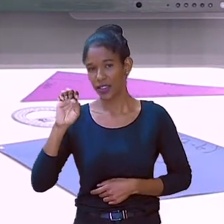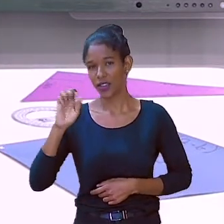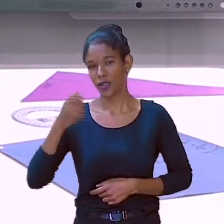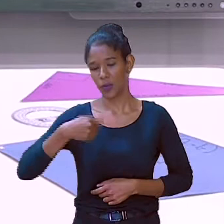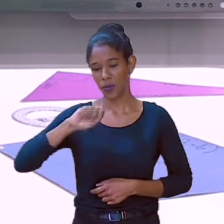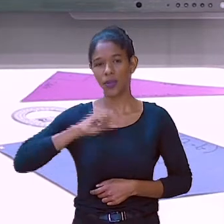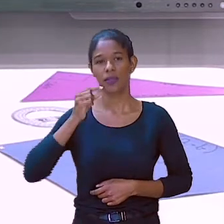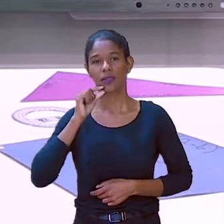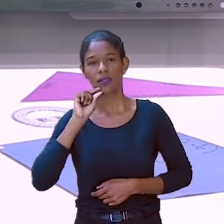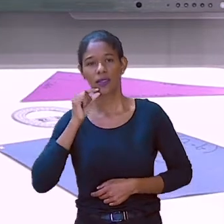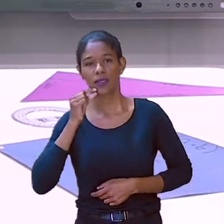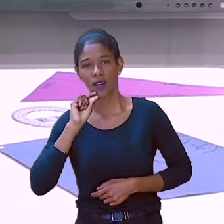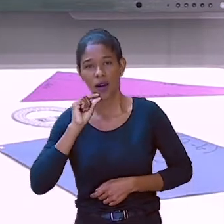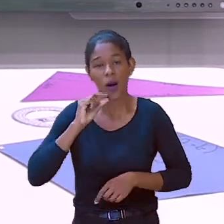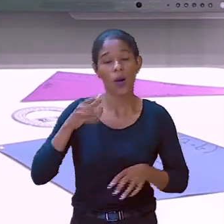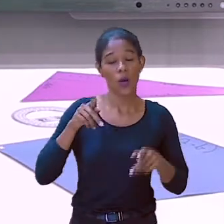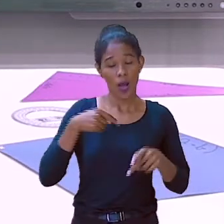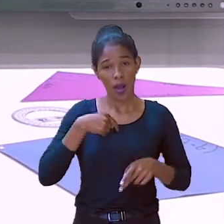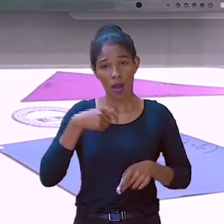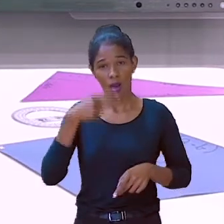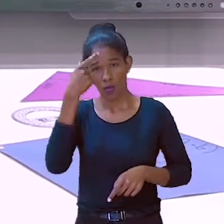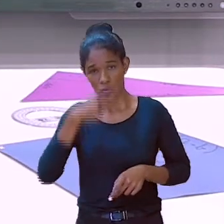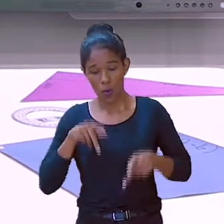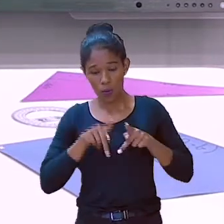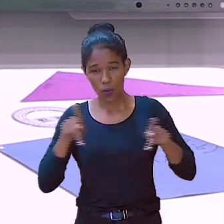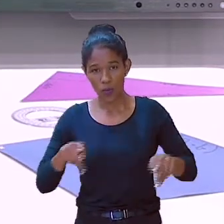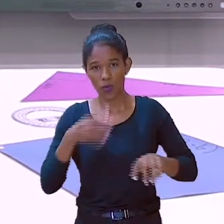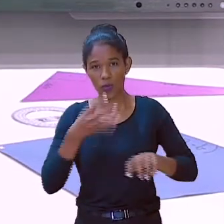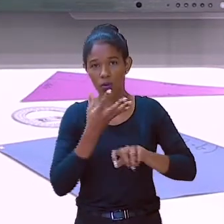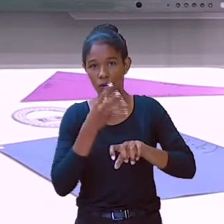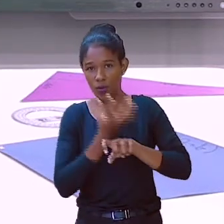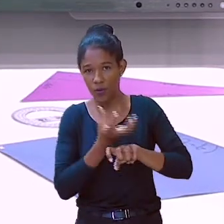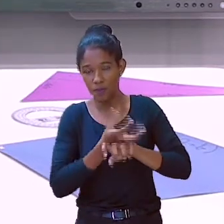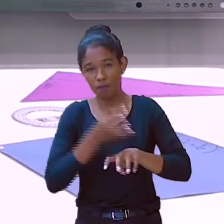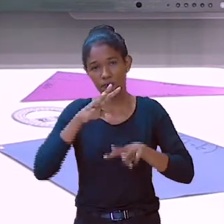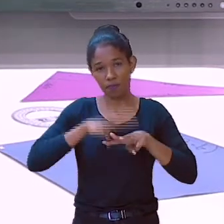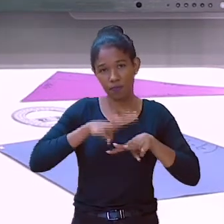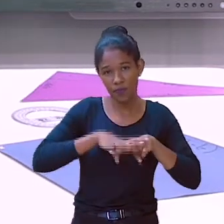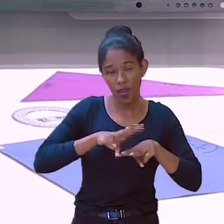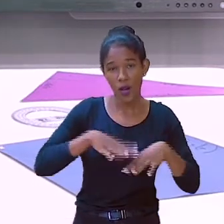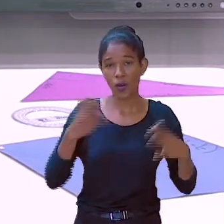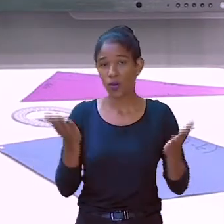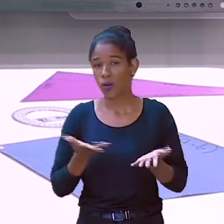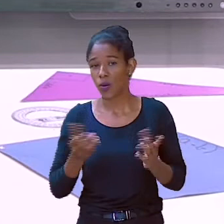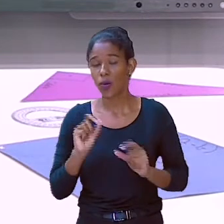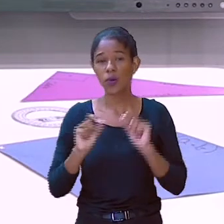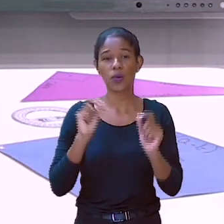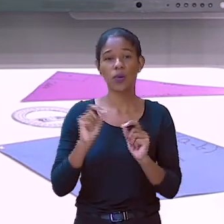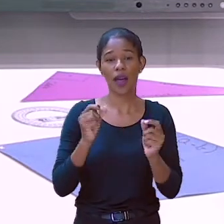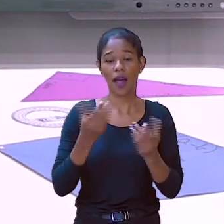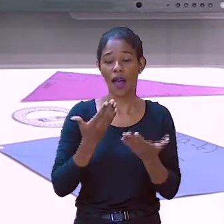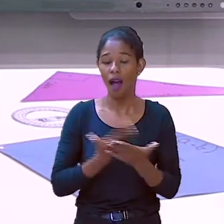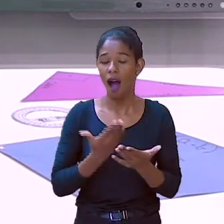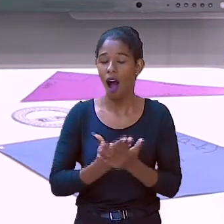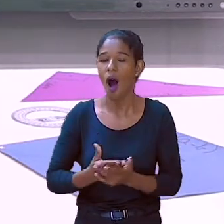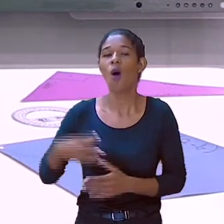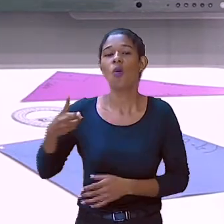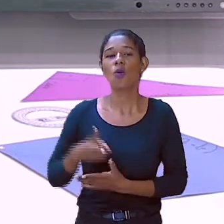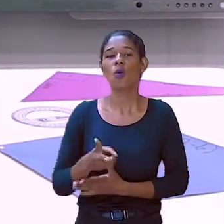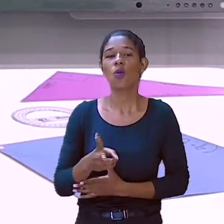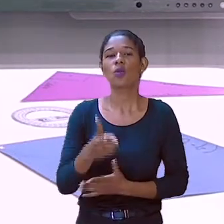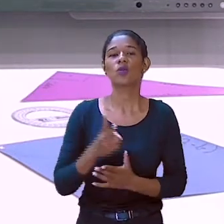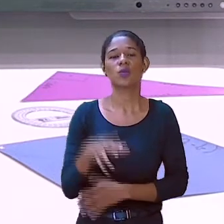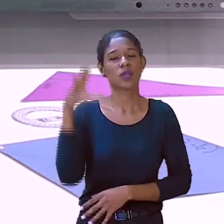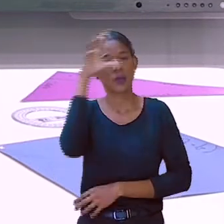de monômios. Nós já vimos adição e subtração. Vamos à multiplicação e à divisão. Vejam